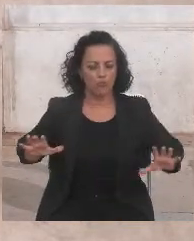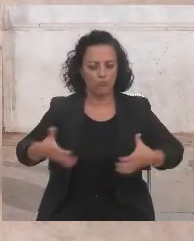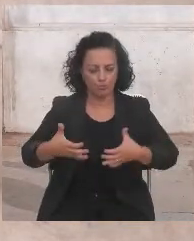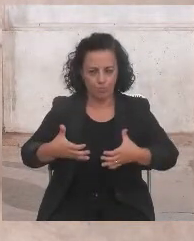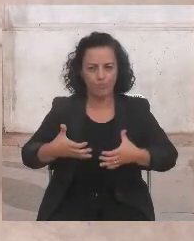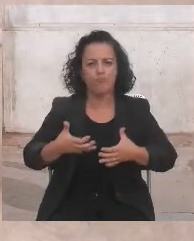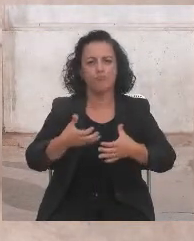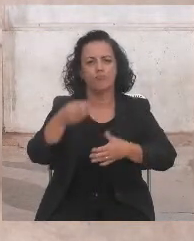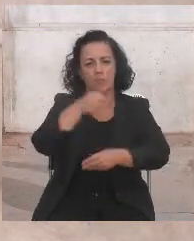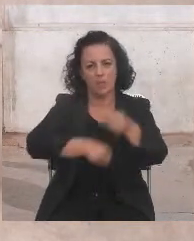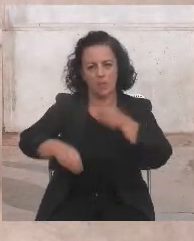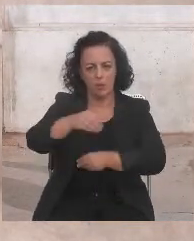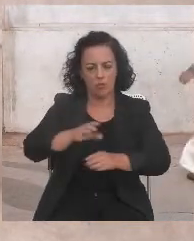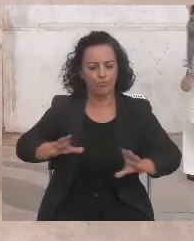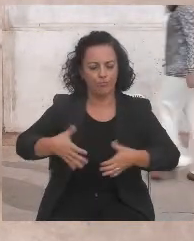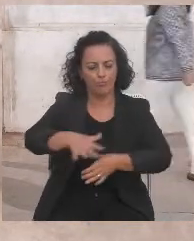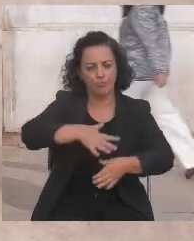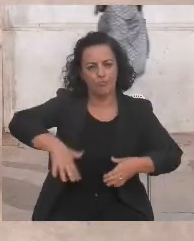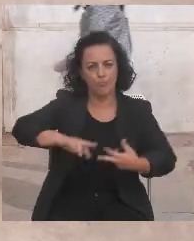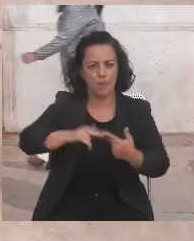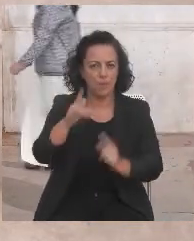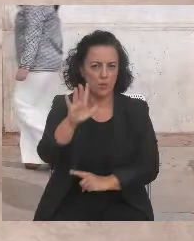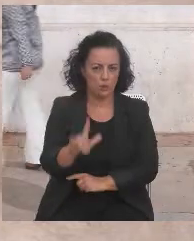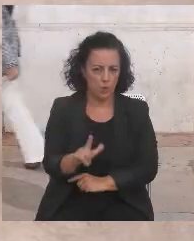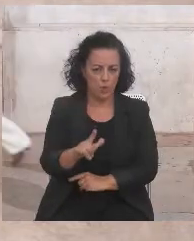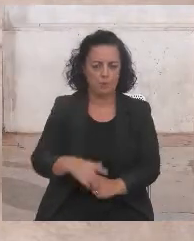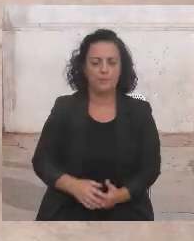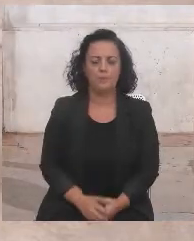do Município de Lisboa.